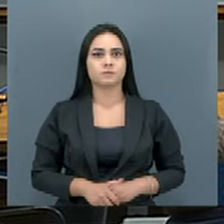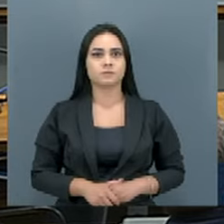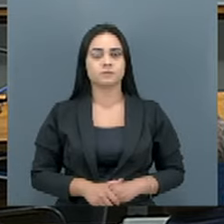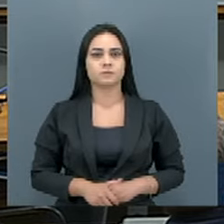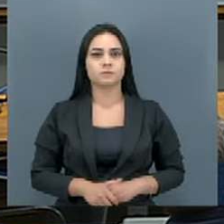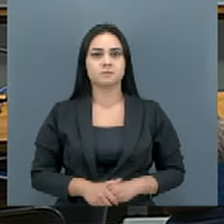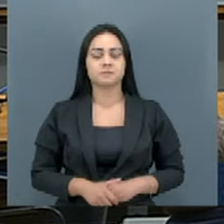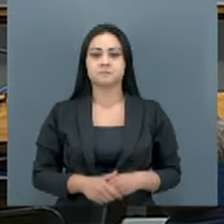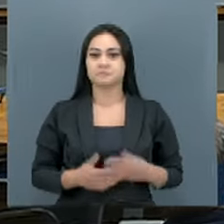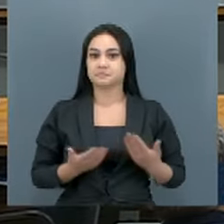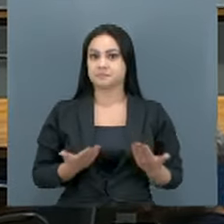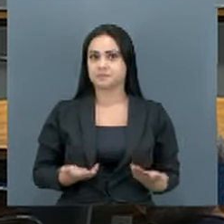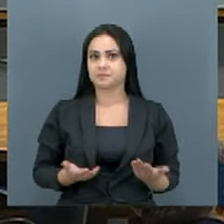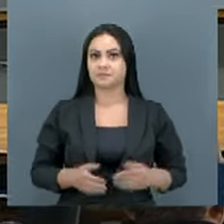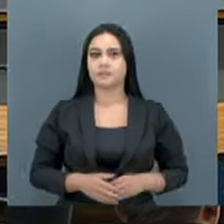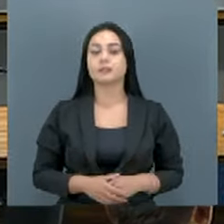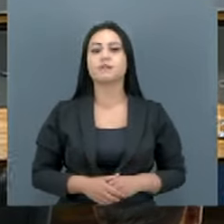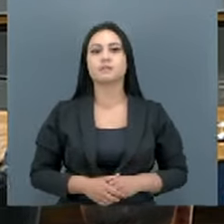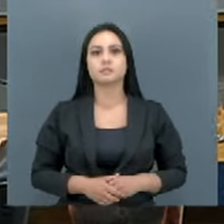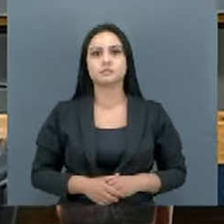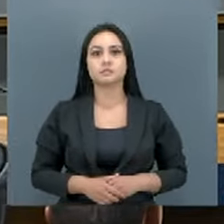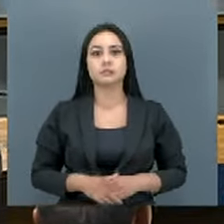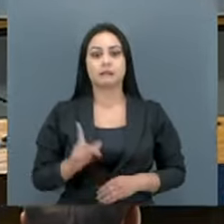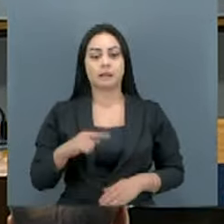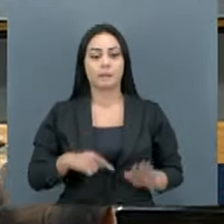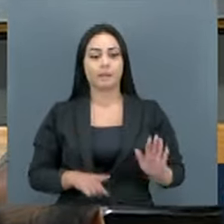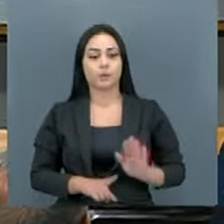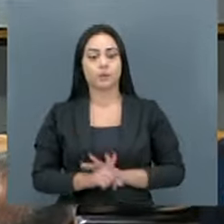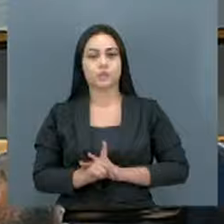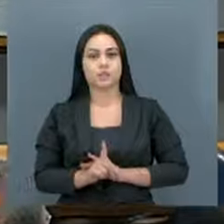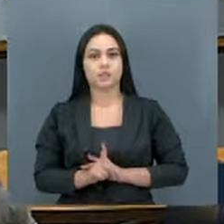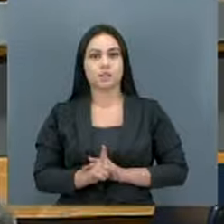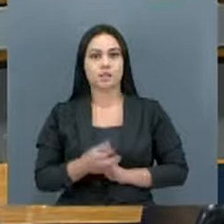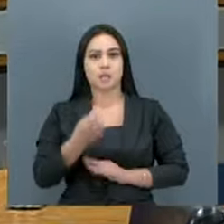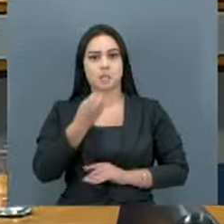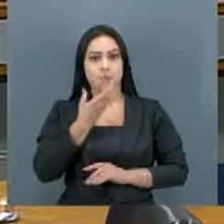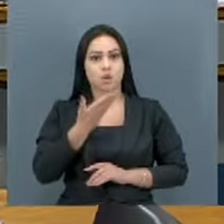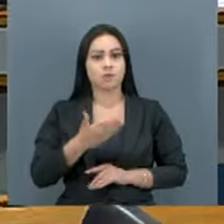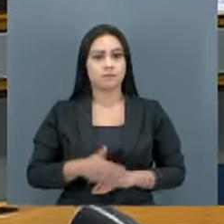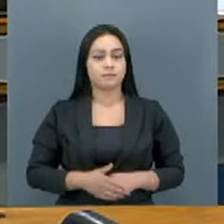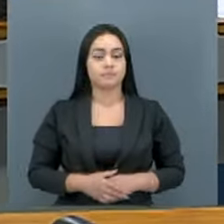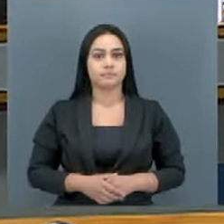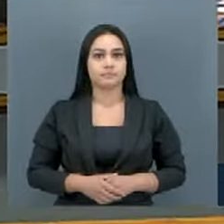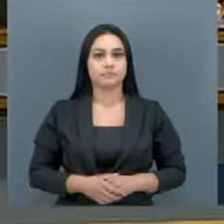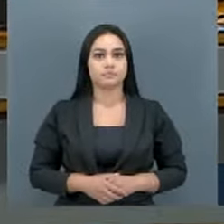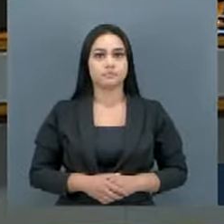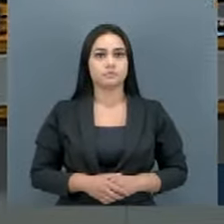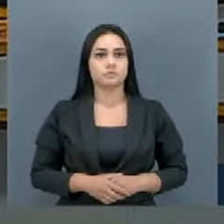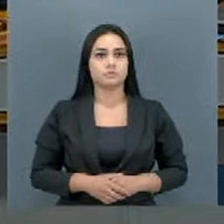Bom, essa aí é a pergunta. É bom, né?